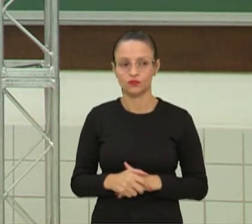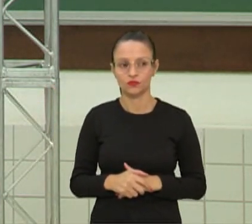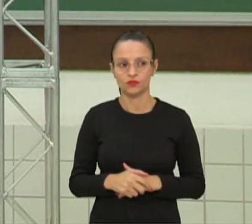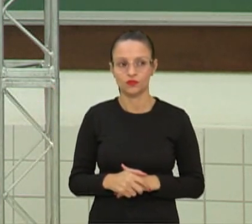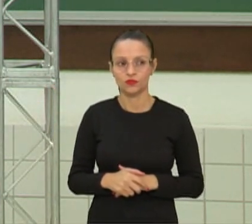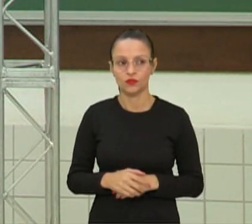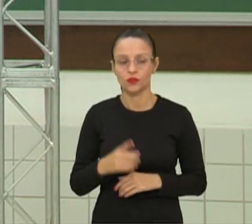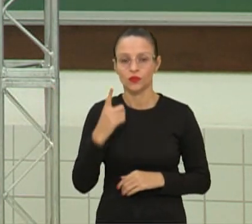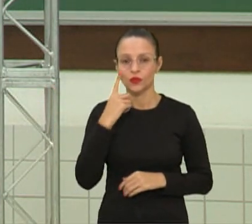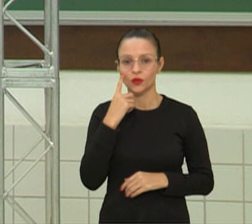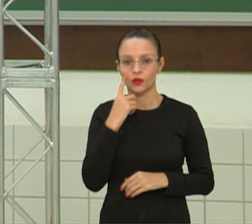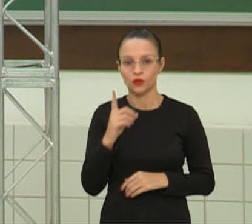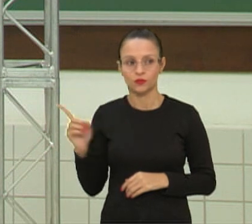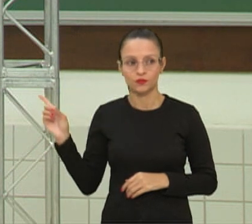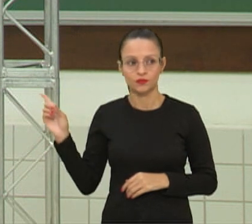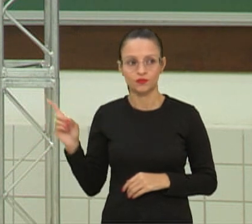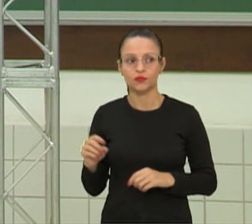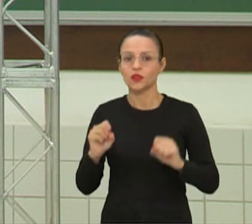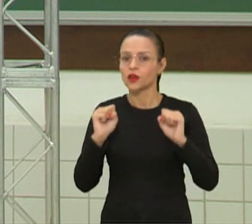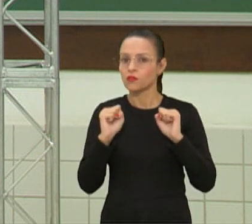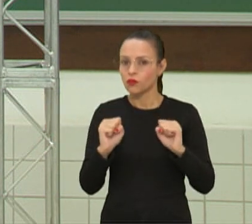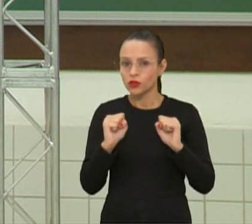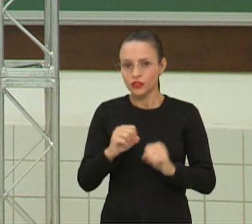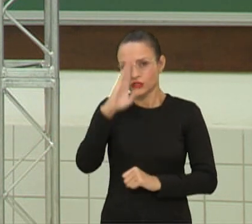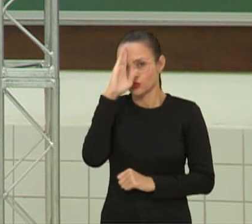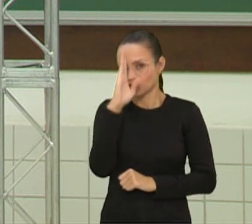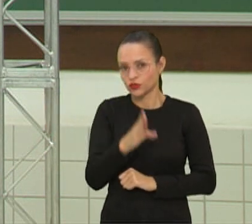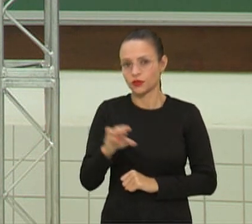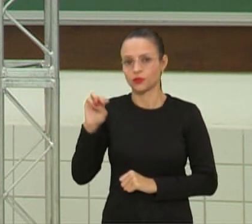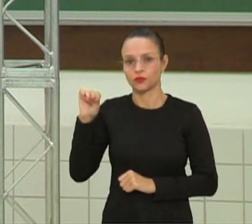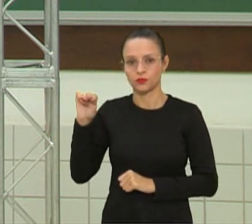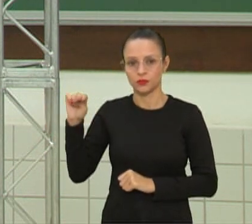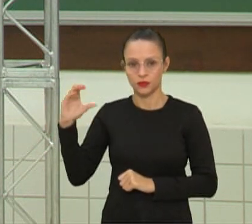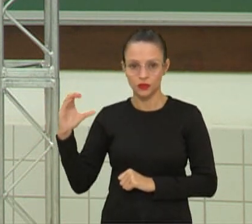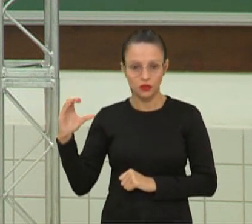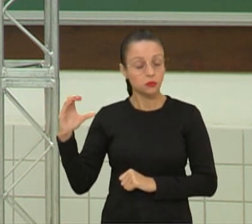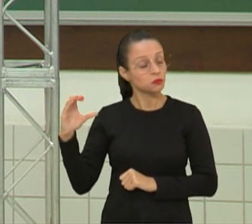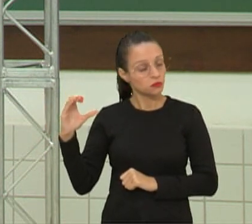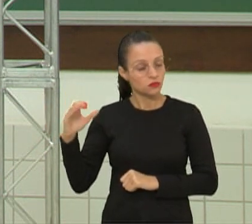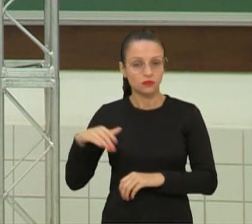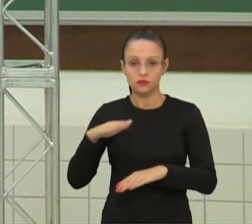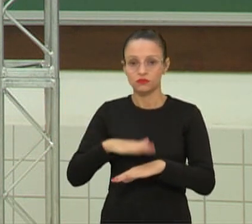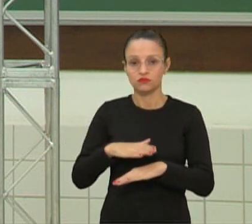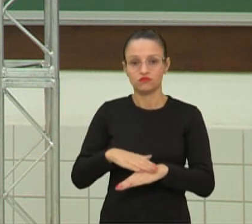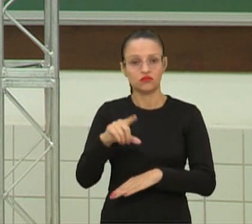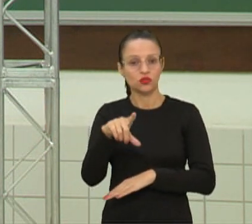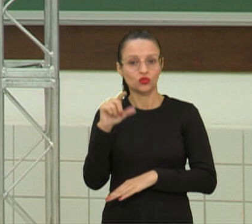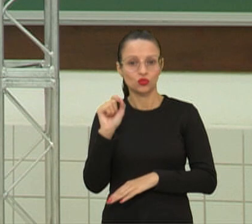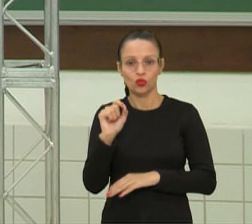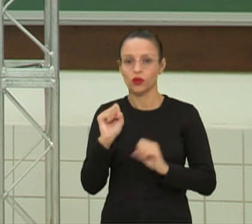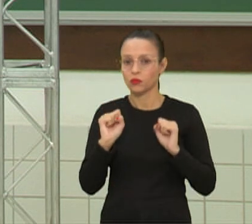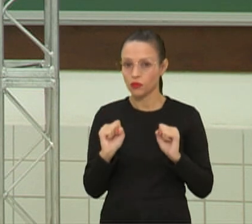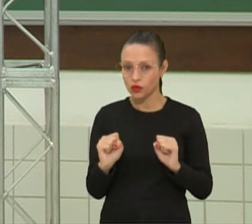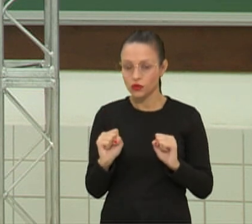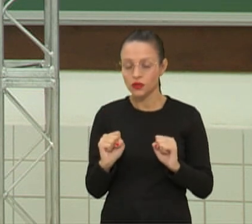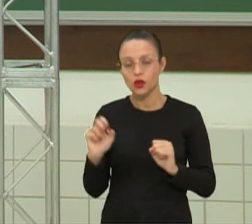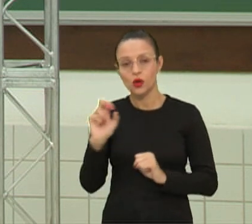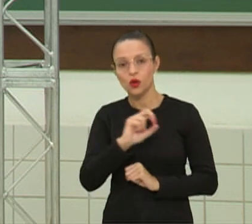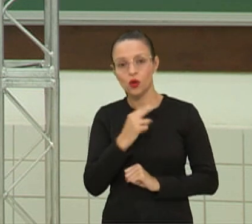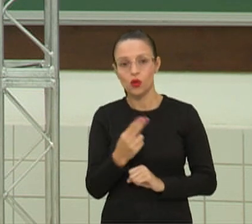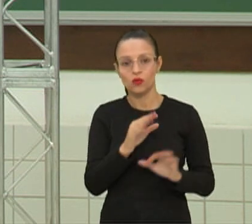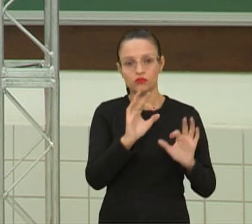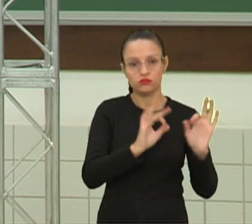Olha só. Eu poderia tirar o MMC direto. É opcional, eu fazer o MMC direto e depois organizar, ou eu